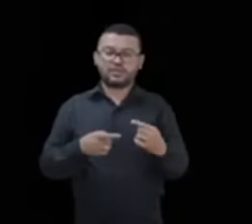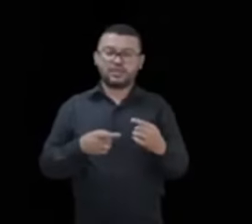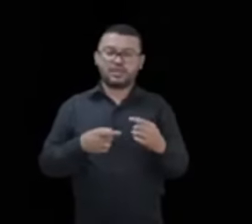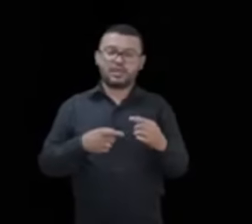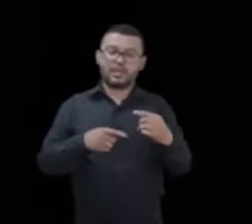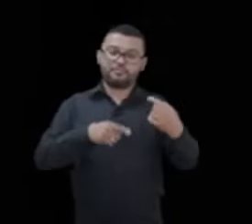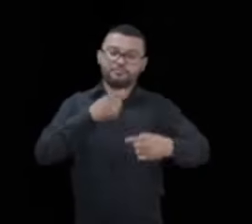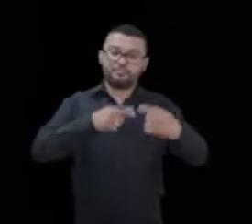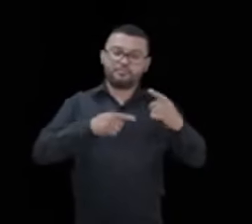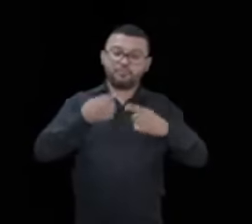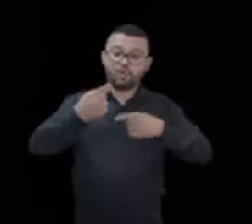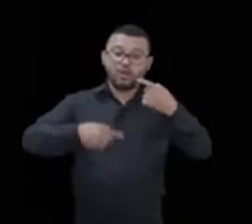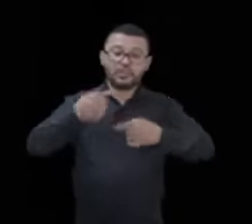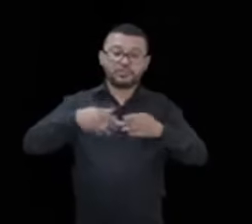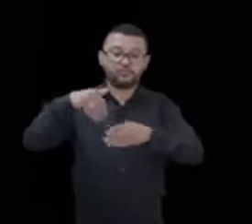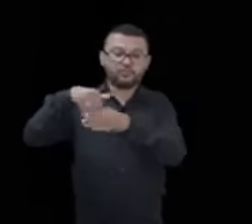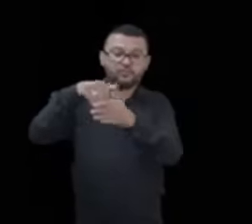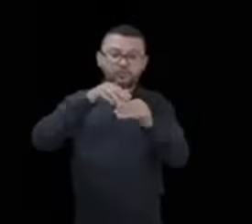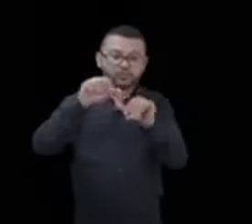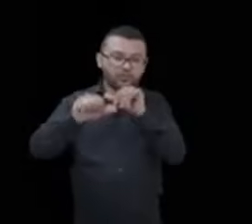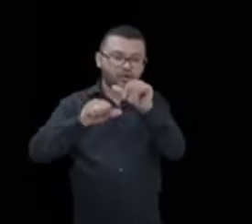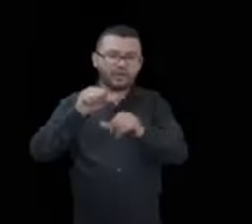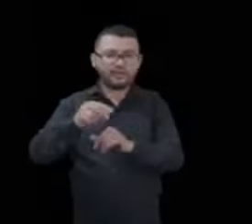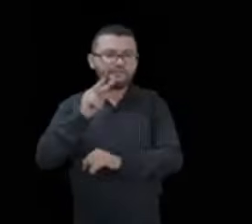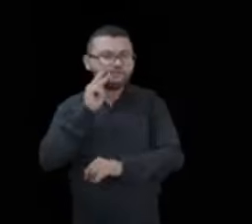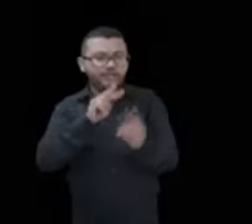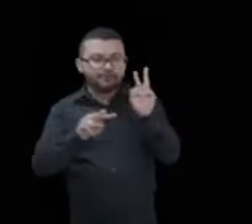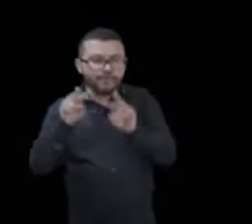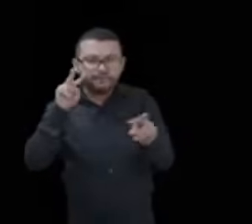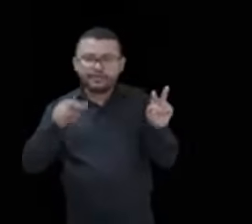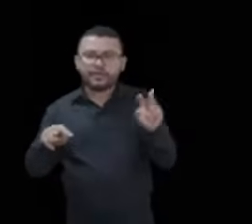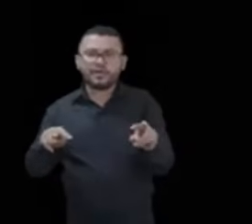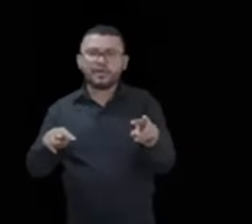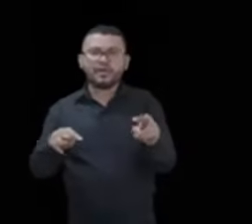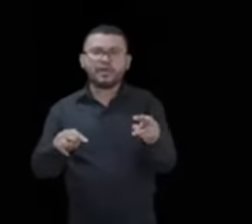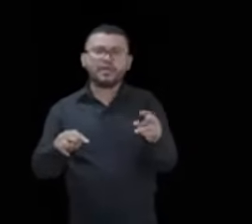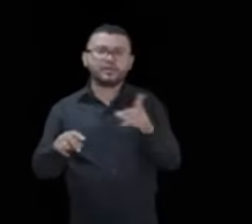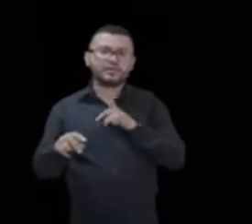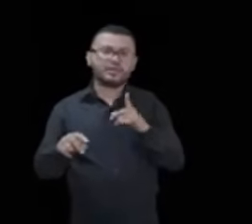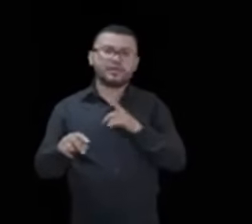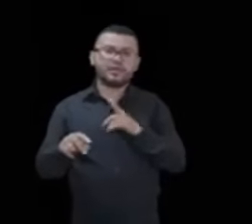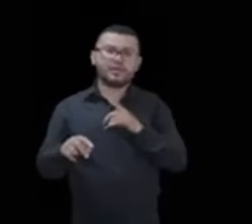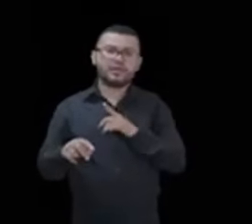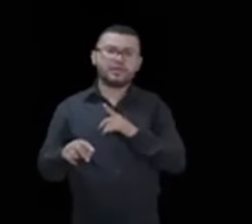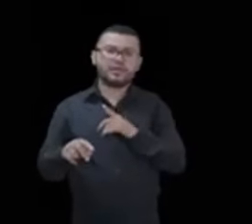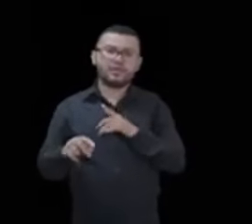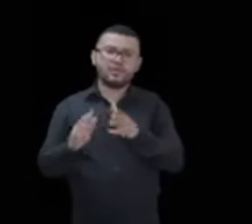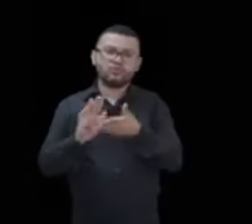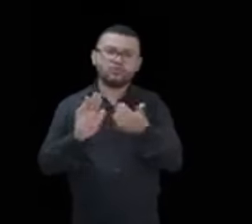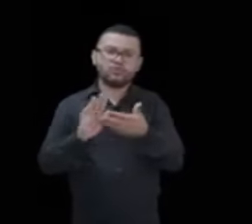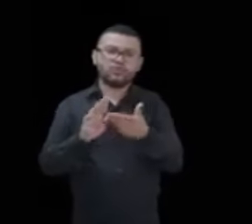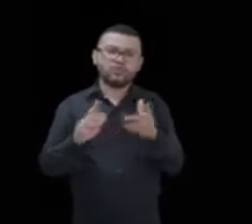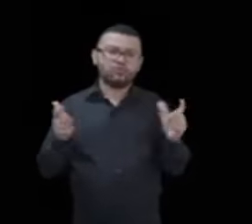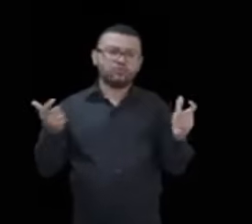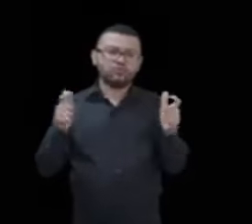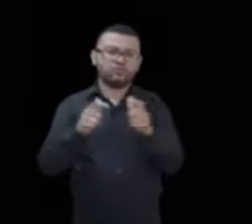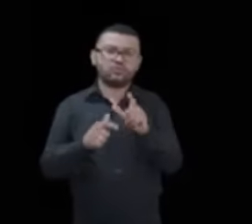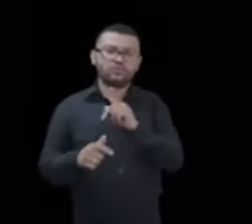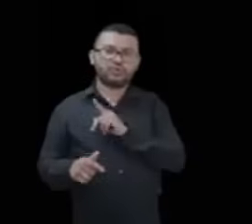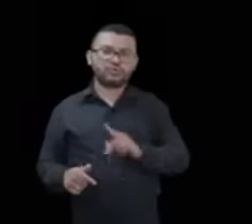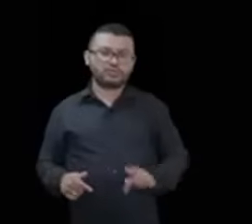eleitoral. Nós estamos vendo aos nossos olhos o esvaziamento do presidencialismo. O